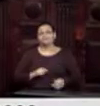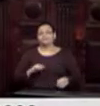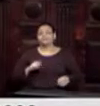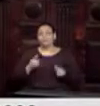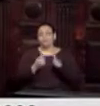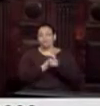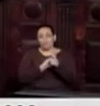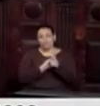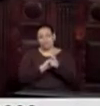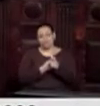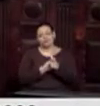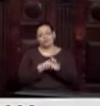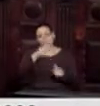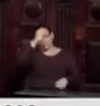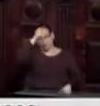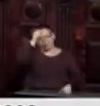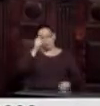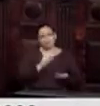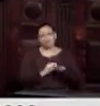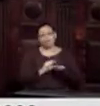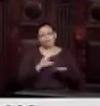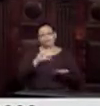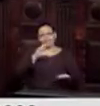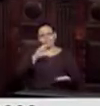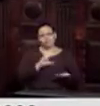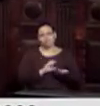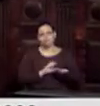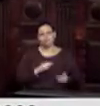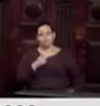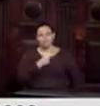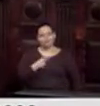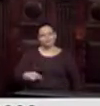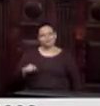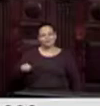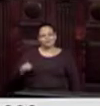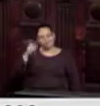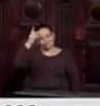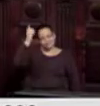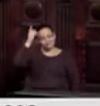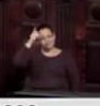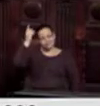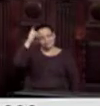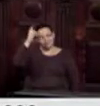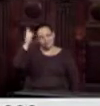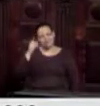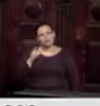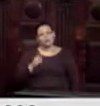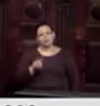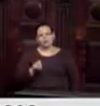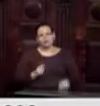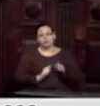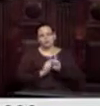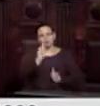E a dívida pública continua crescendo. Com a presidente Dilma, o superávit